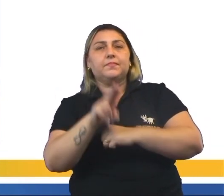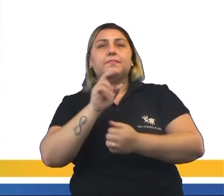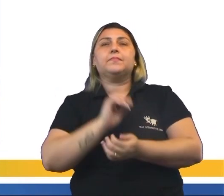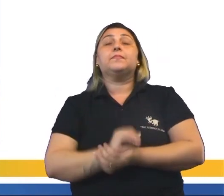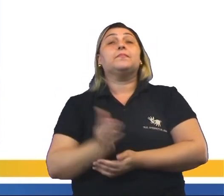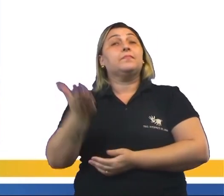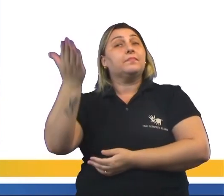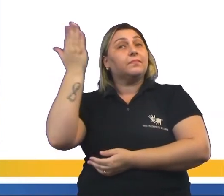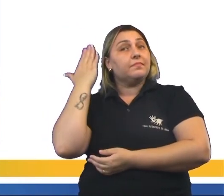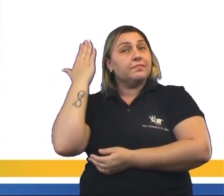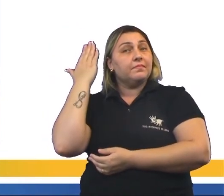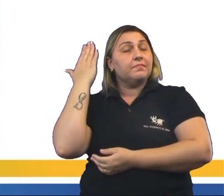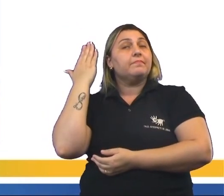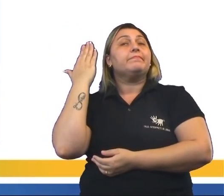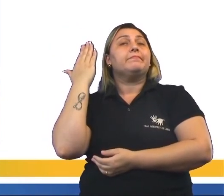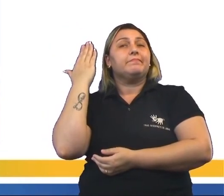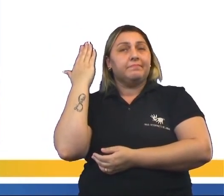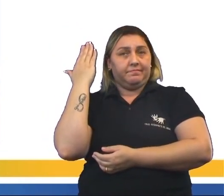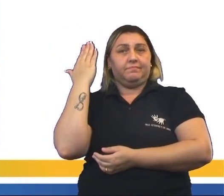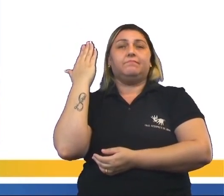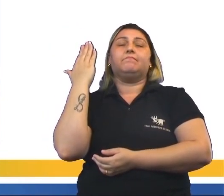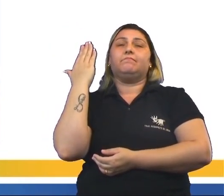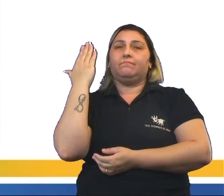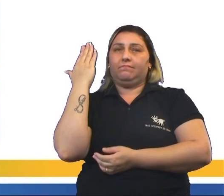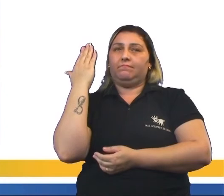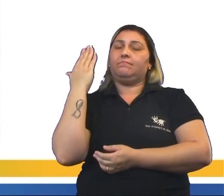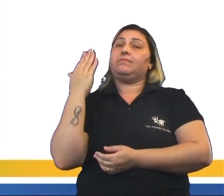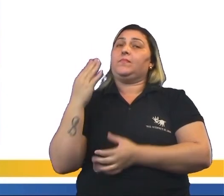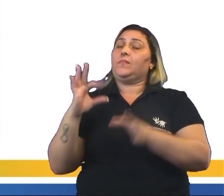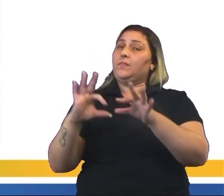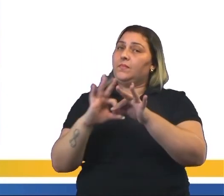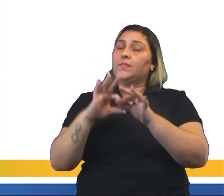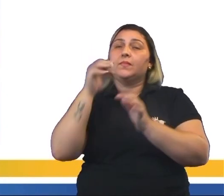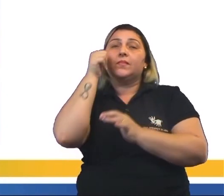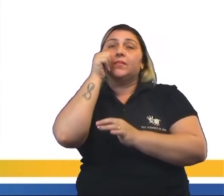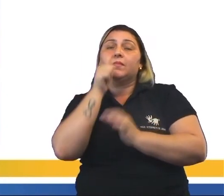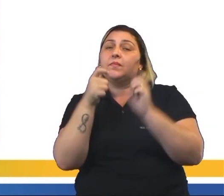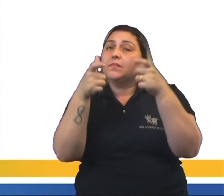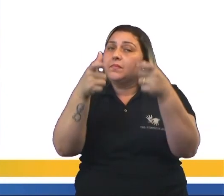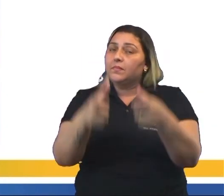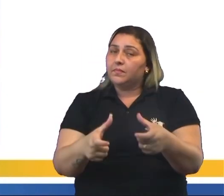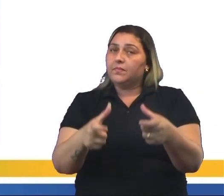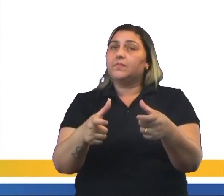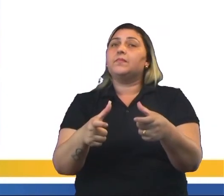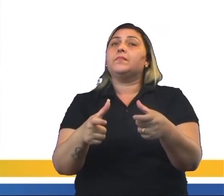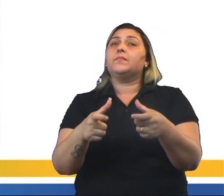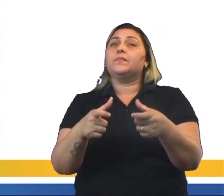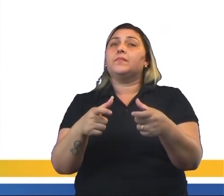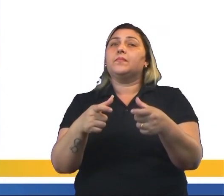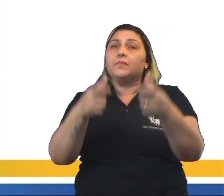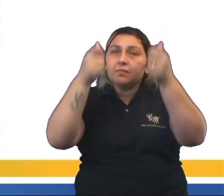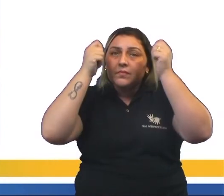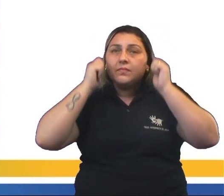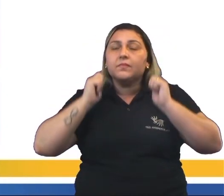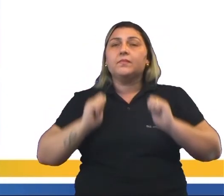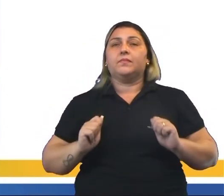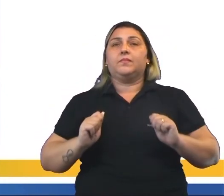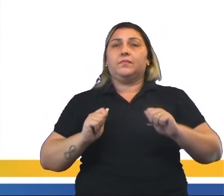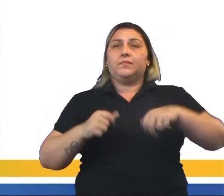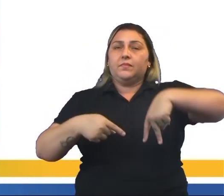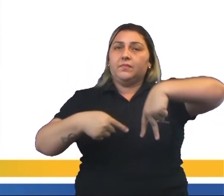no passado, no pretérito. Ela reuniu as mulheres daquele lugar, as quais se vestiram com alças